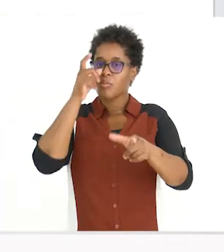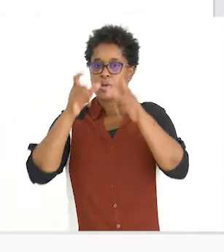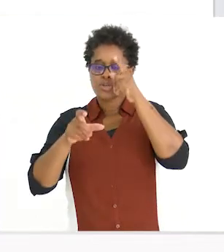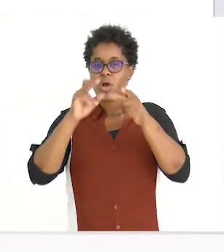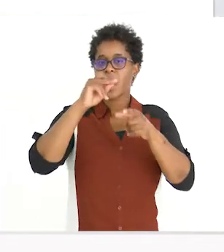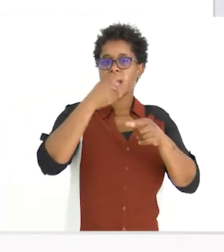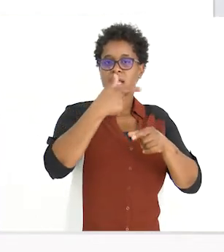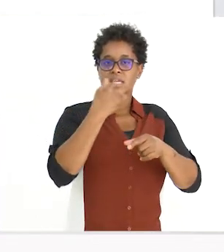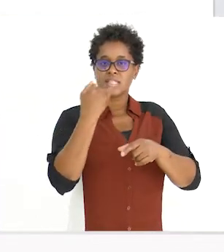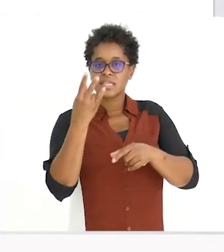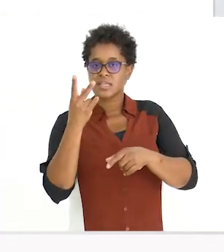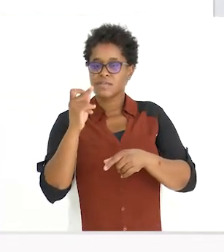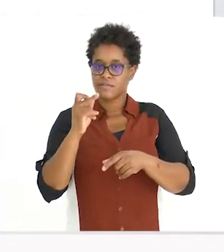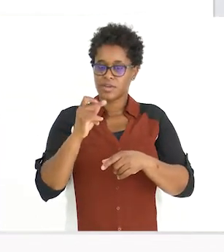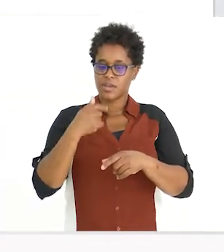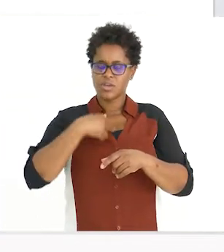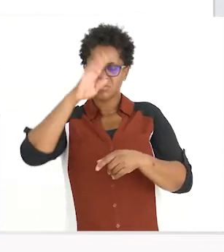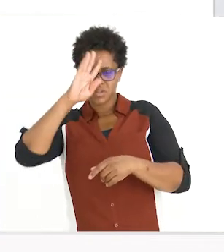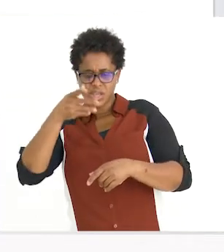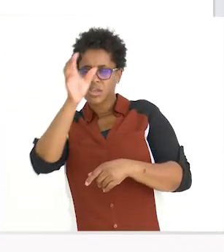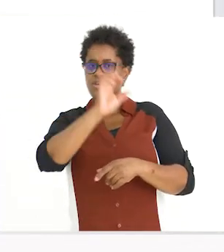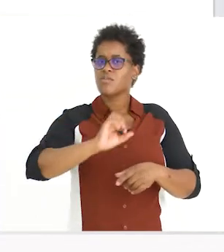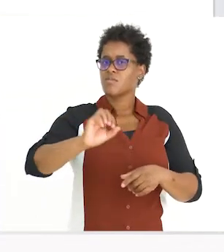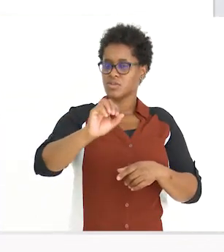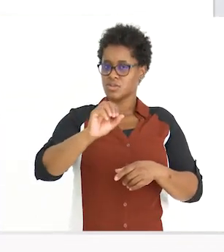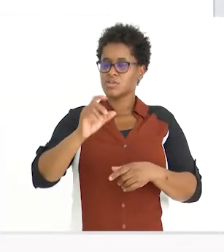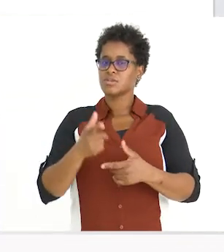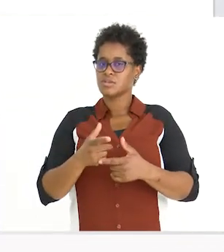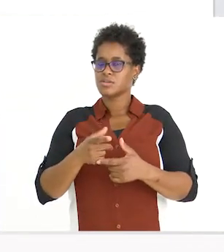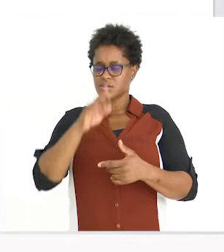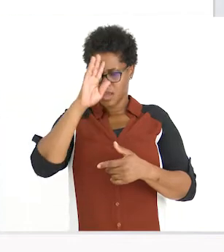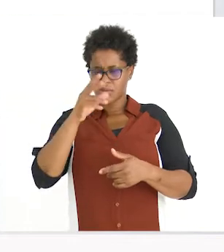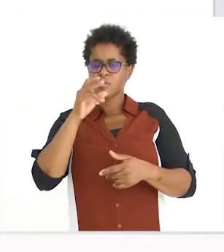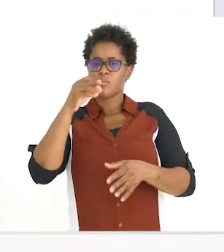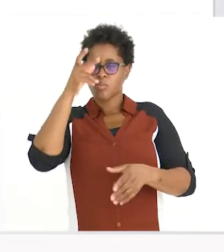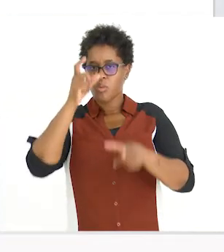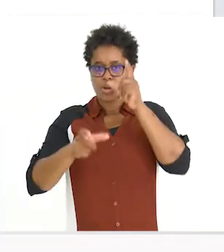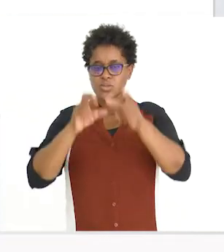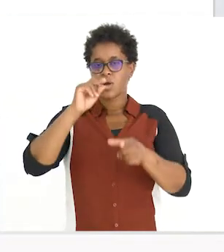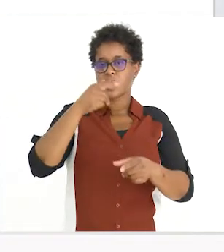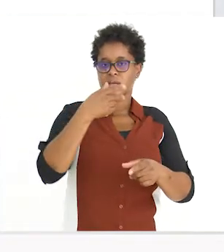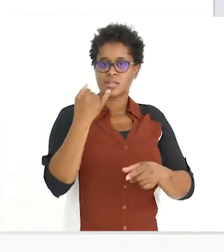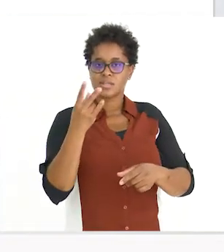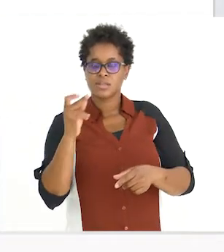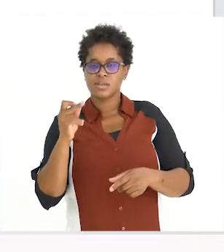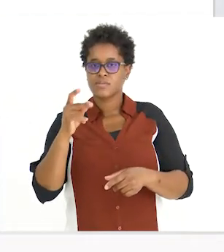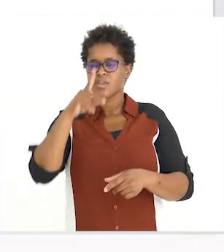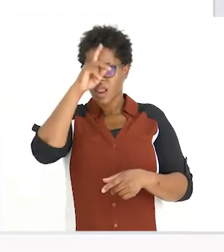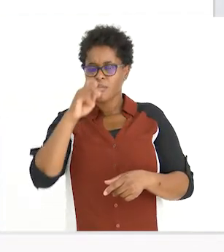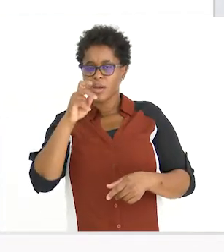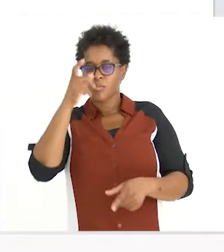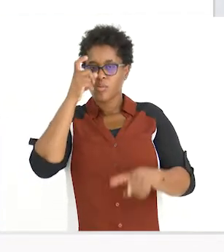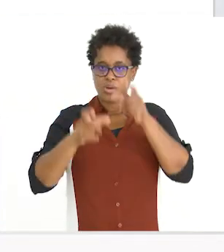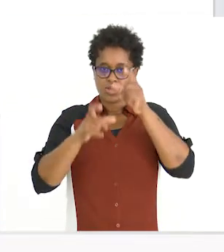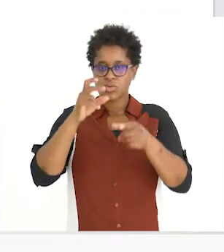ativa. Eu sei que a população ativa e a população, estão a lembrar? E a população empregada,